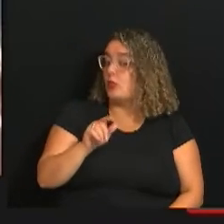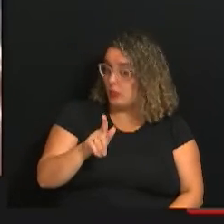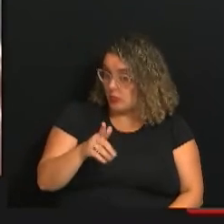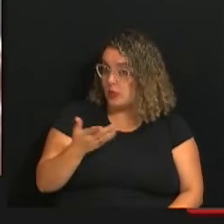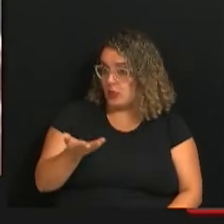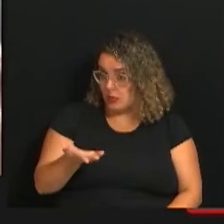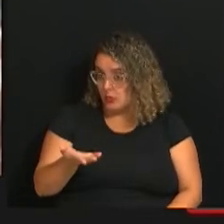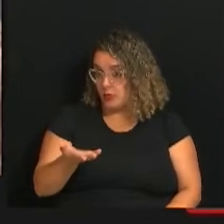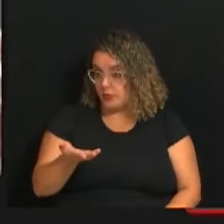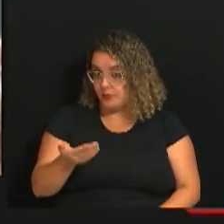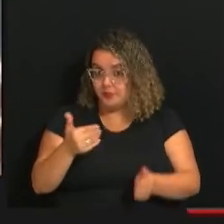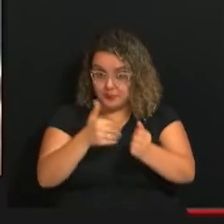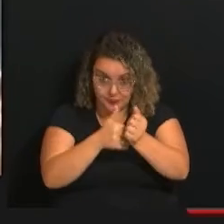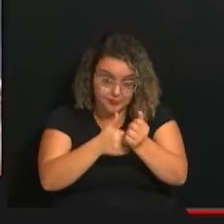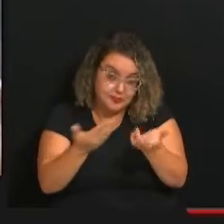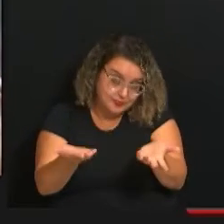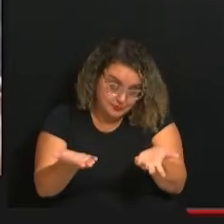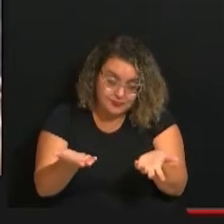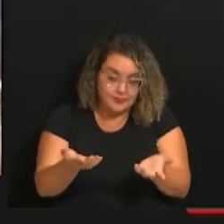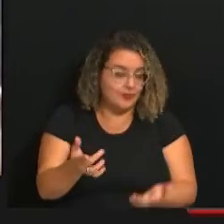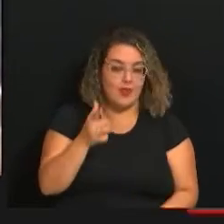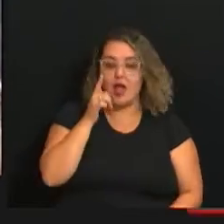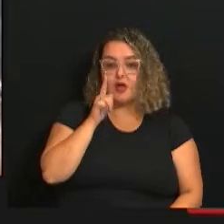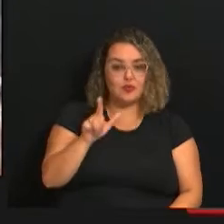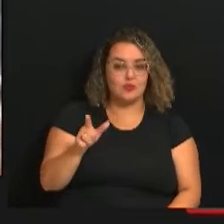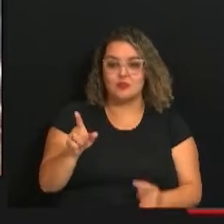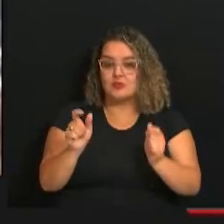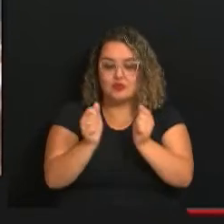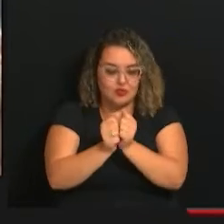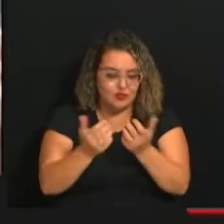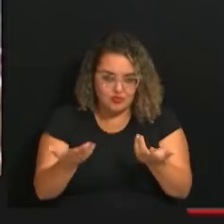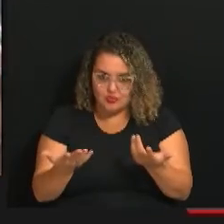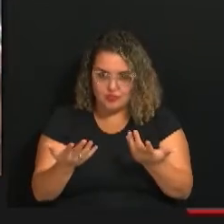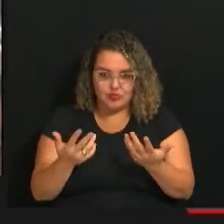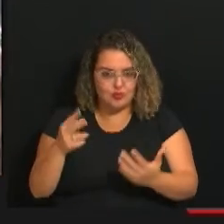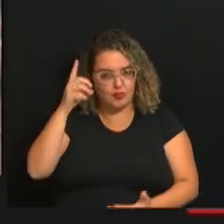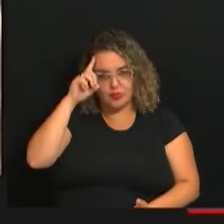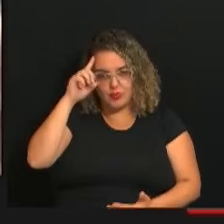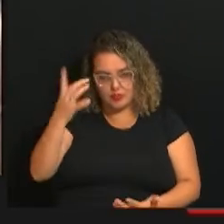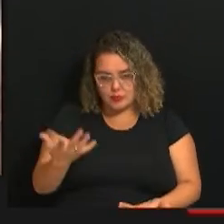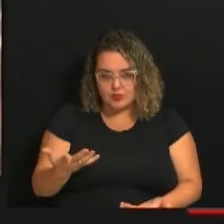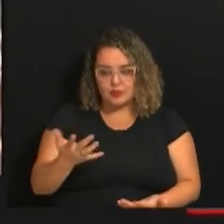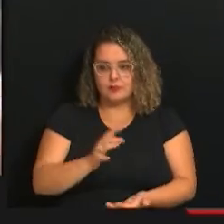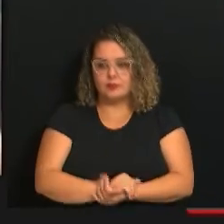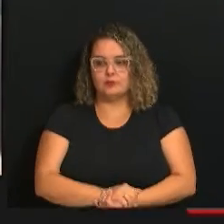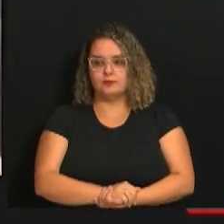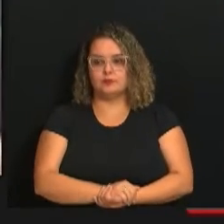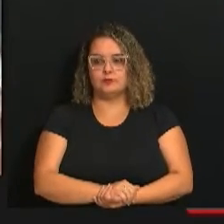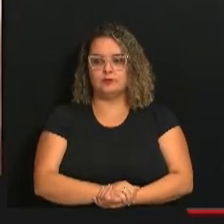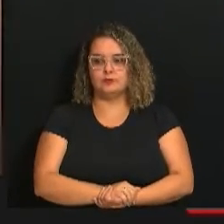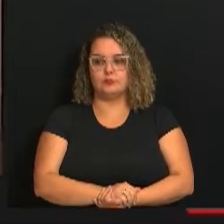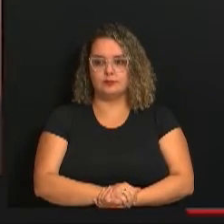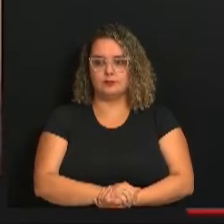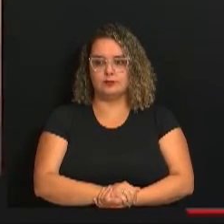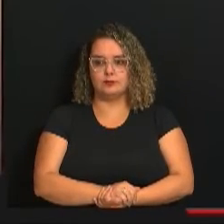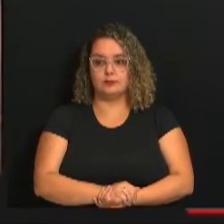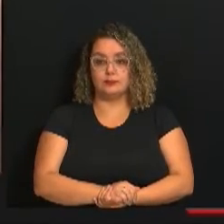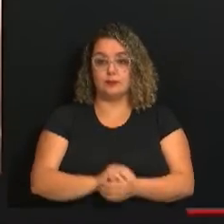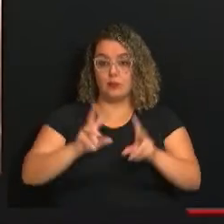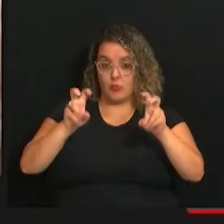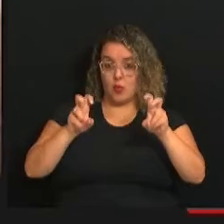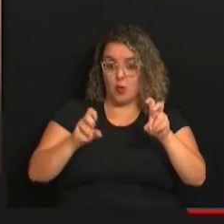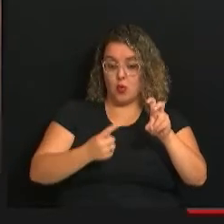pseudônimo. E um blog, eu confesso que ninguém via. Era para você. Mais íntimos. Era uma